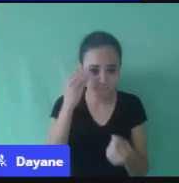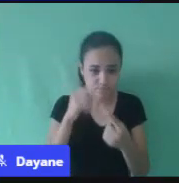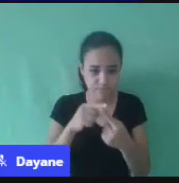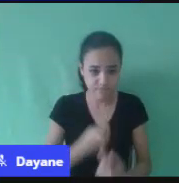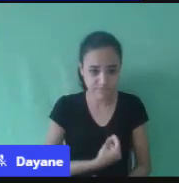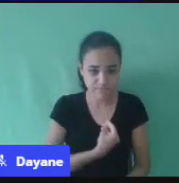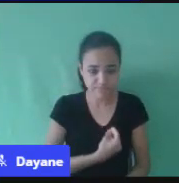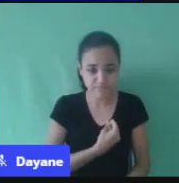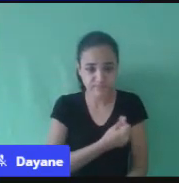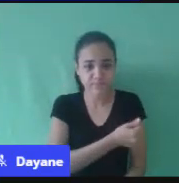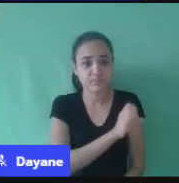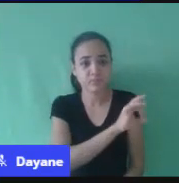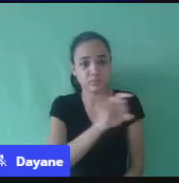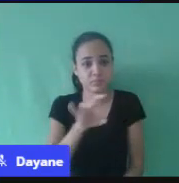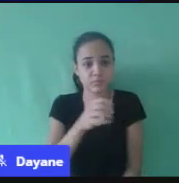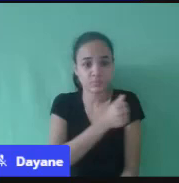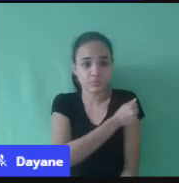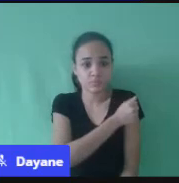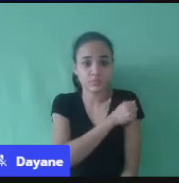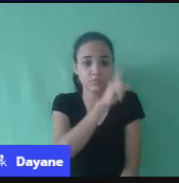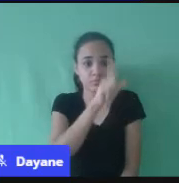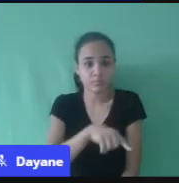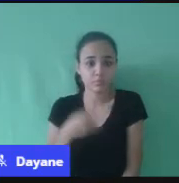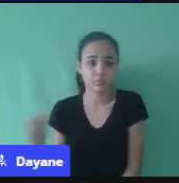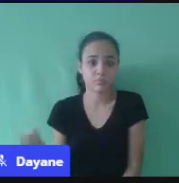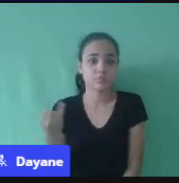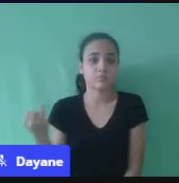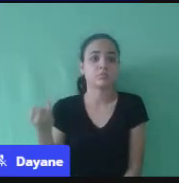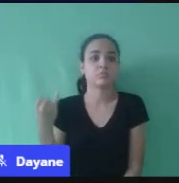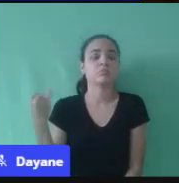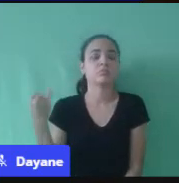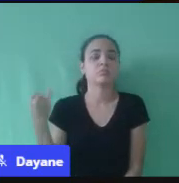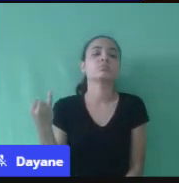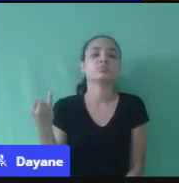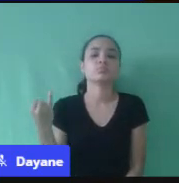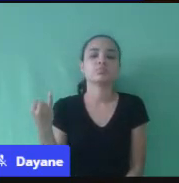O professor está como mediador numa perspectiva vygotskiana, está.